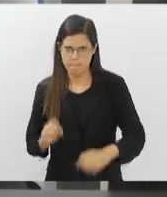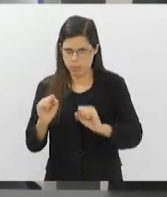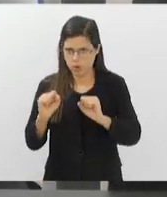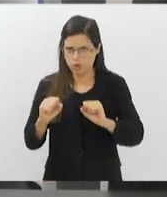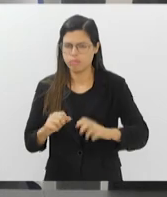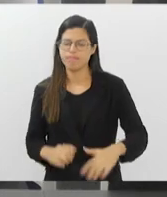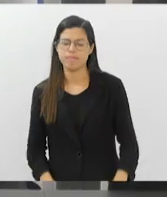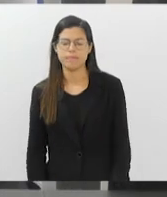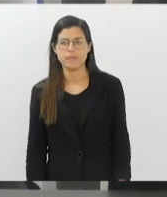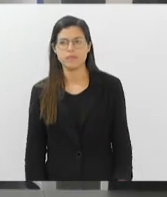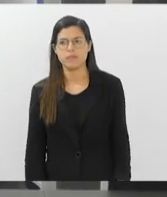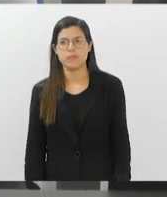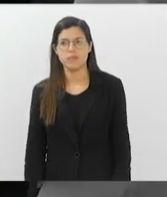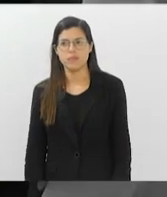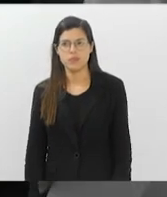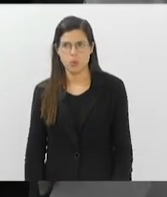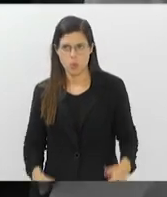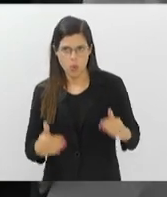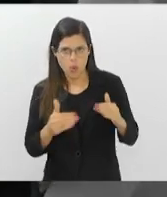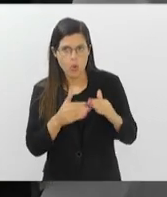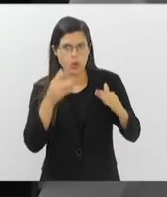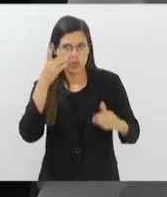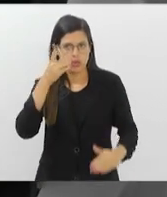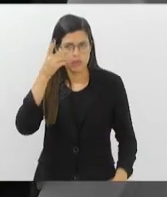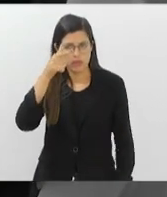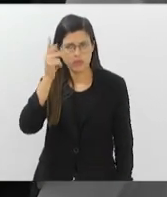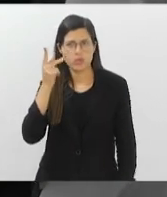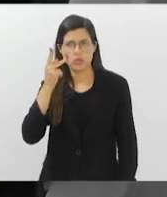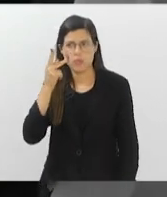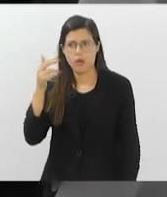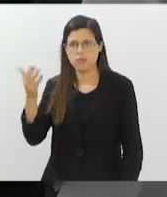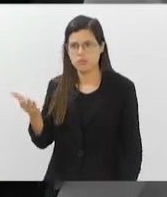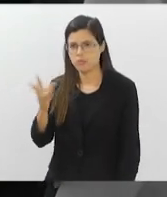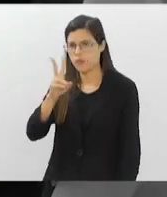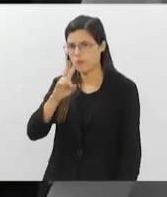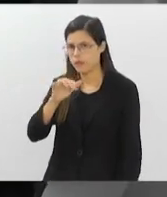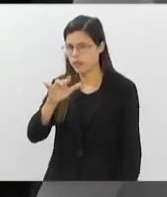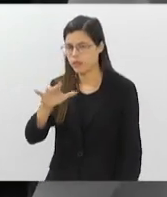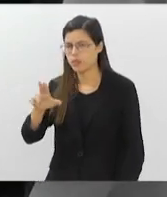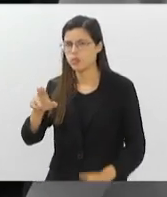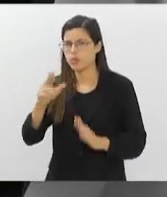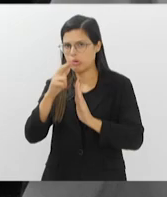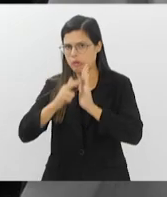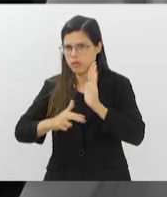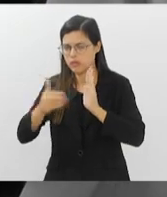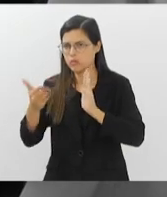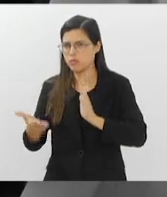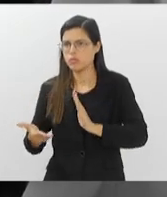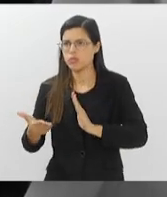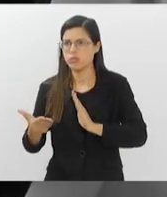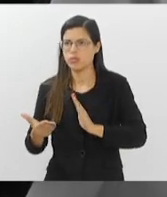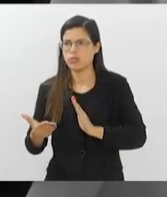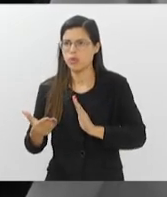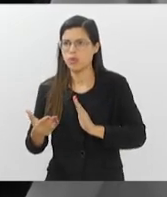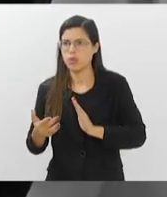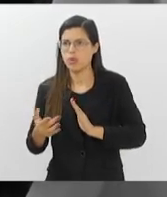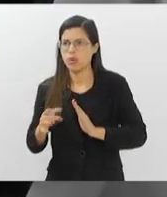Claro. Entendeu, deputado Luiz Paulo? Designar o deputado Cozzolino, que observou bem. Deixar só 500 UFI.